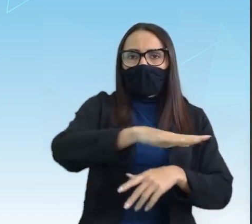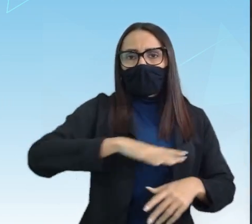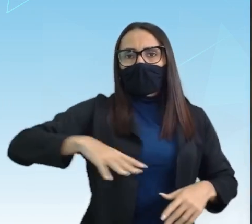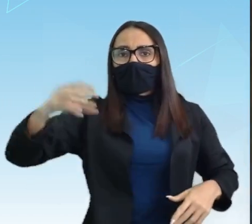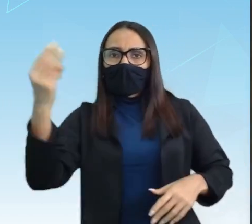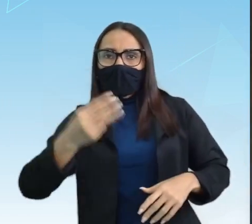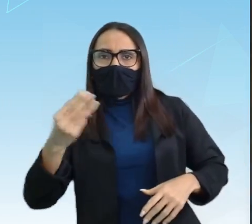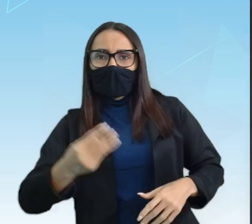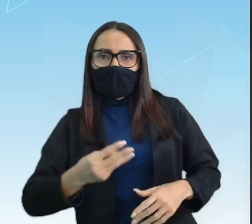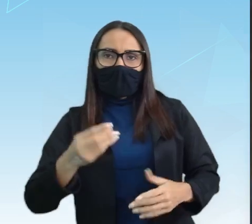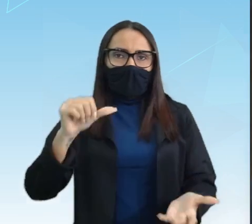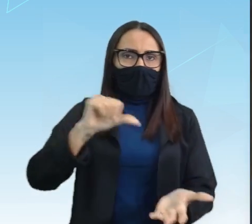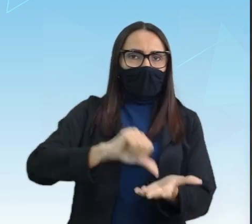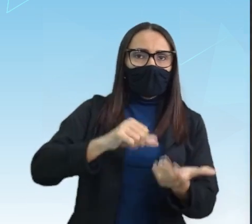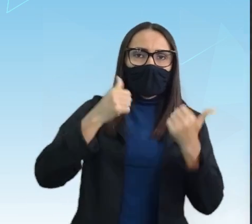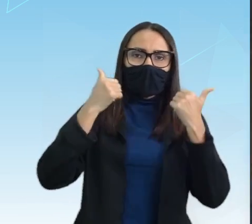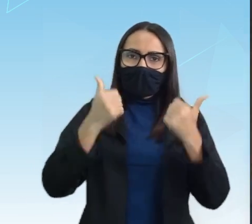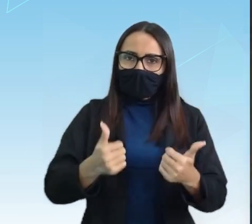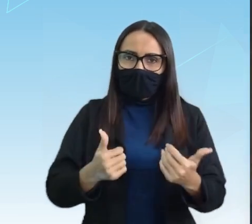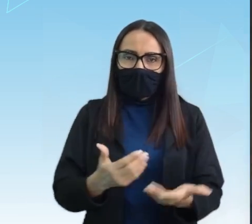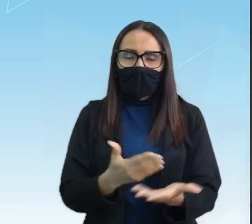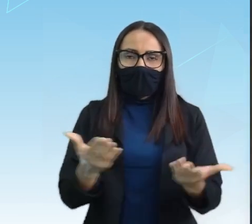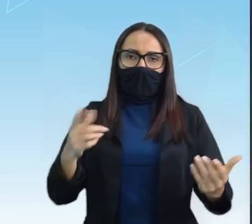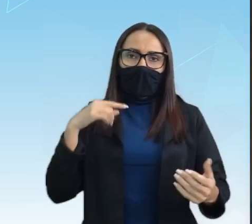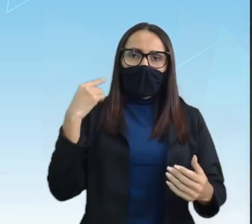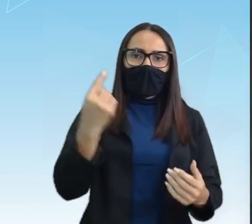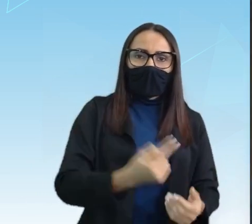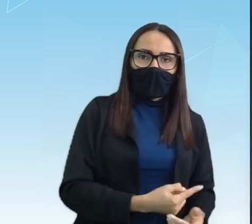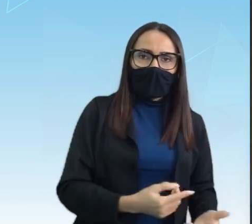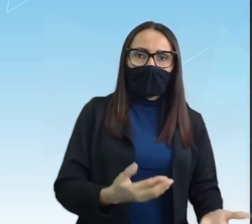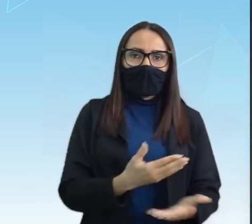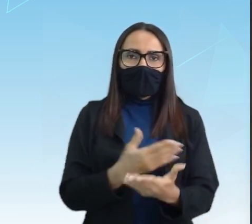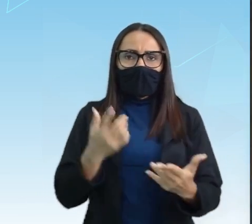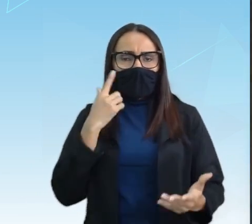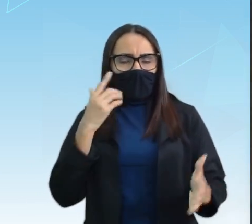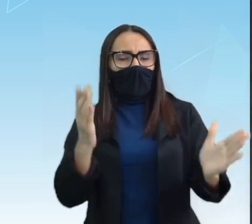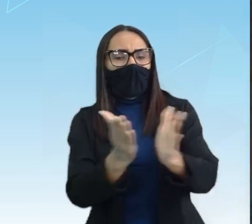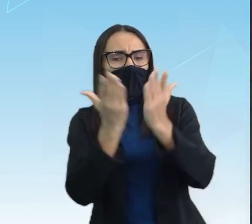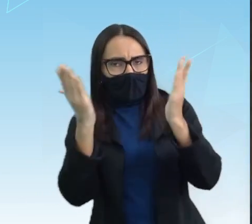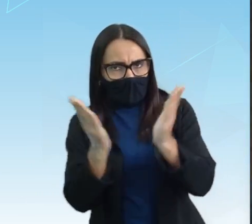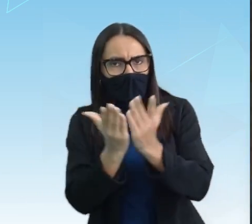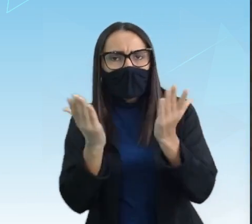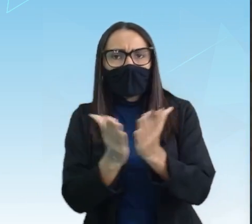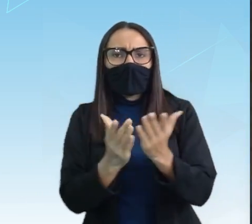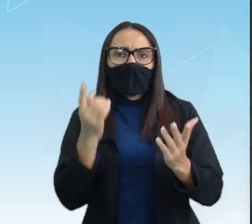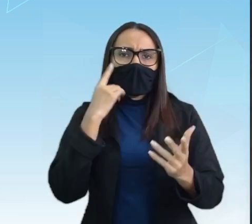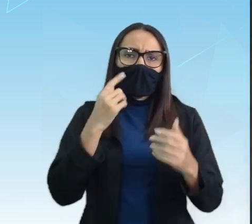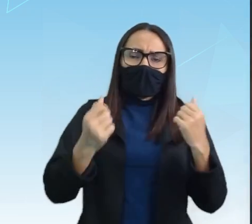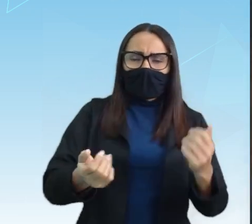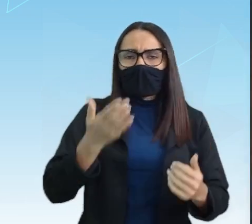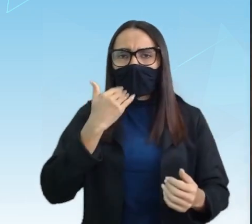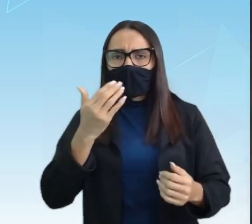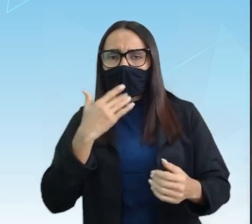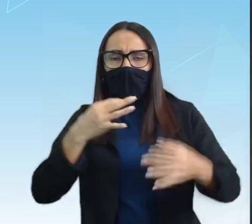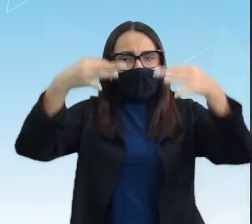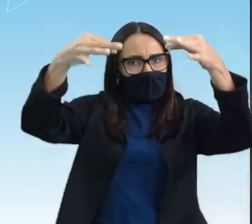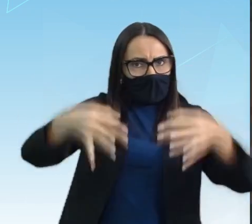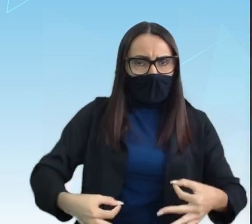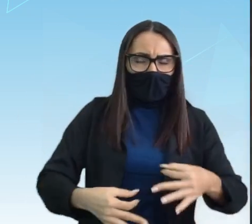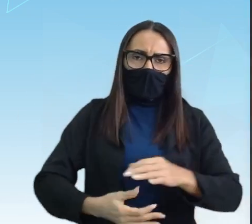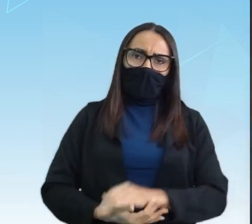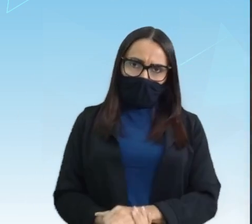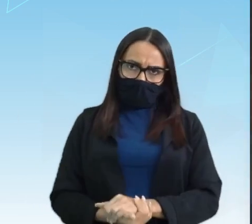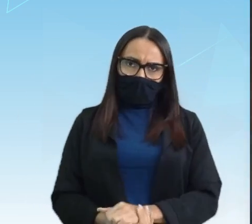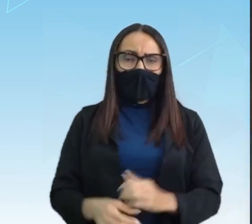terceiro setor, do comércio. Porque a nossa população está cada vez mais pobre, então não tem condições de estar se alimentando adequadamente. E